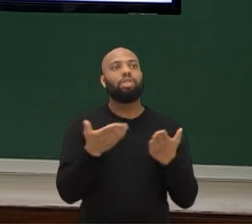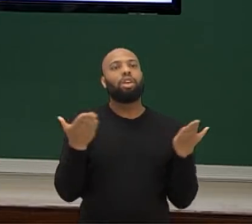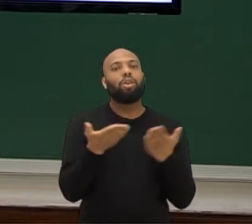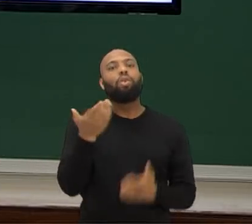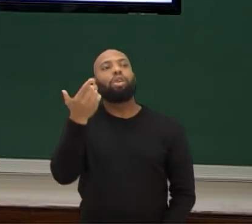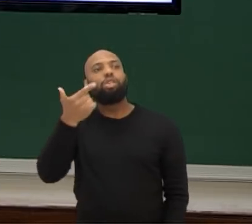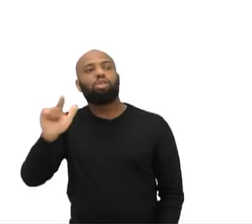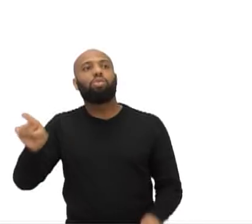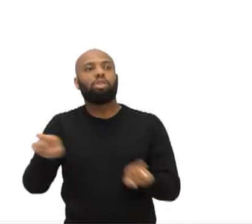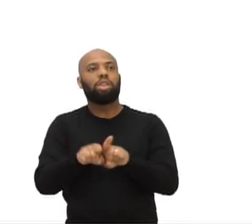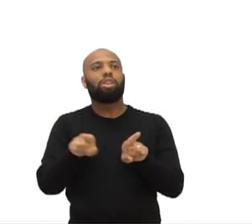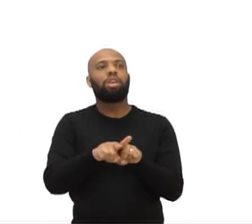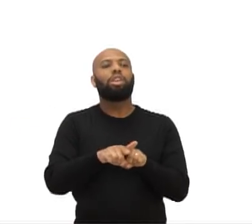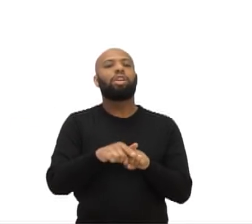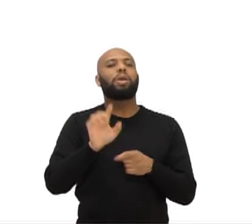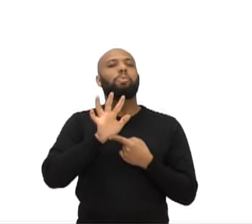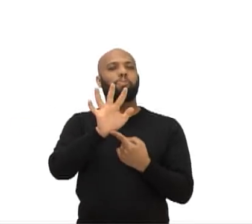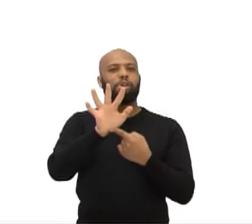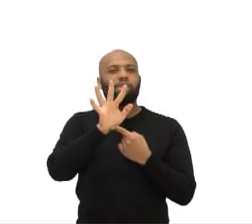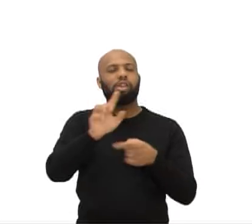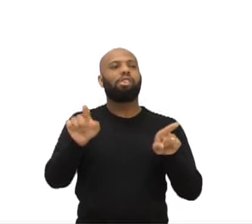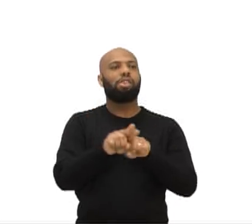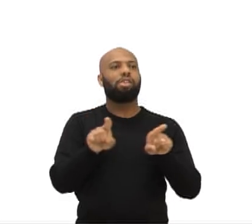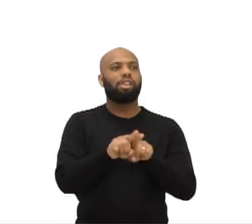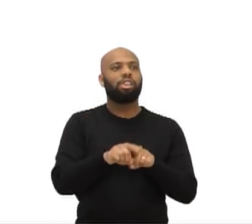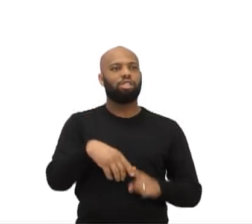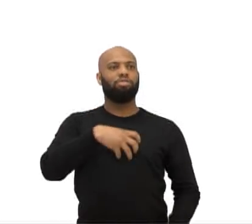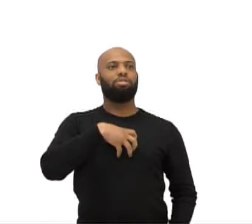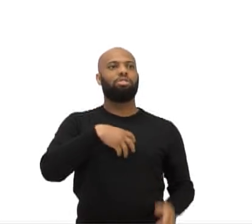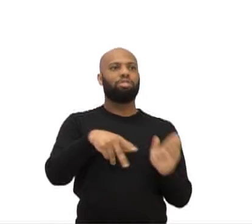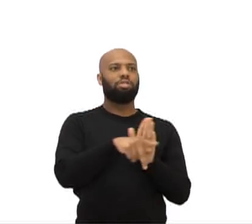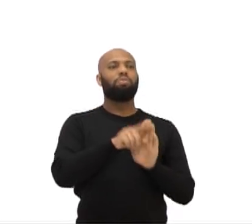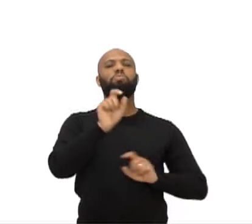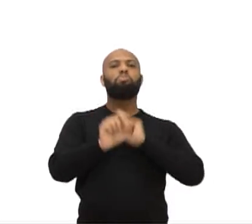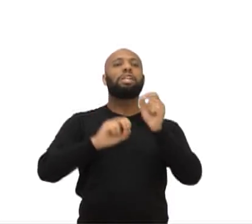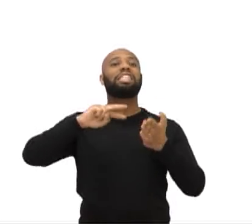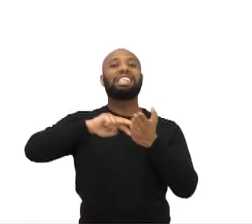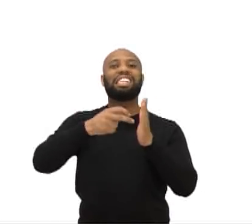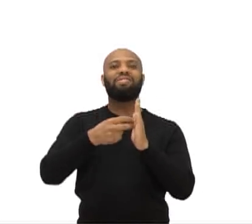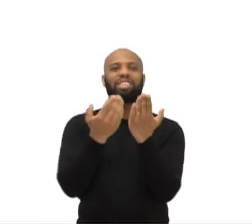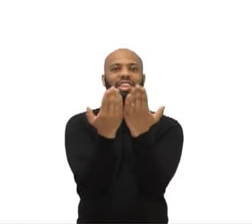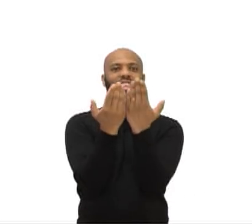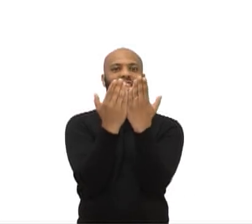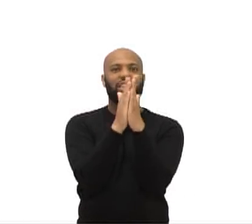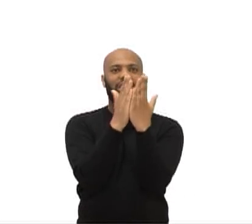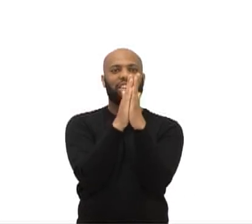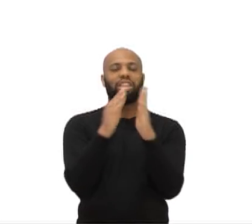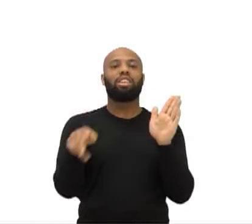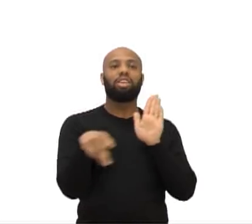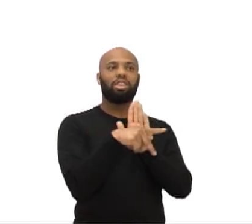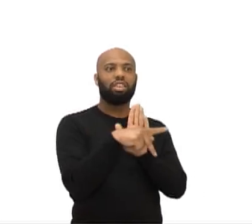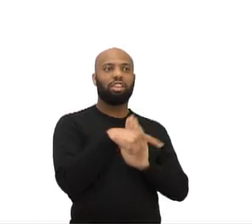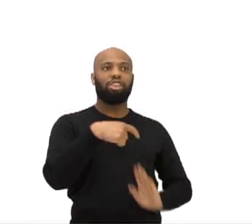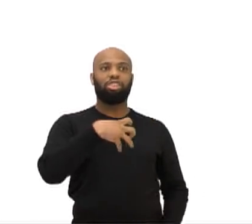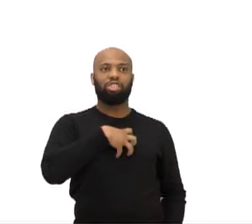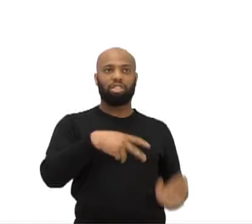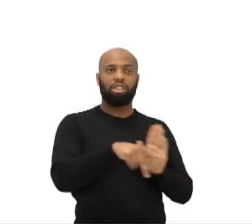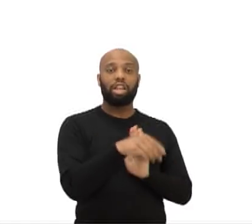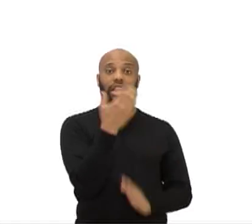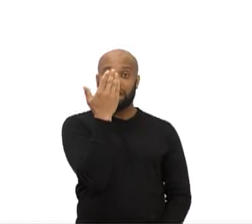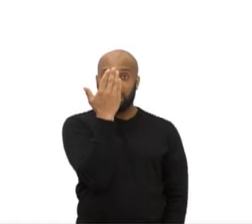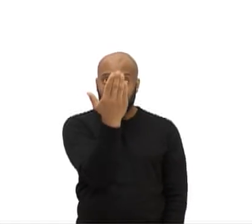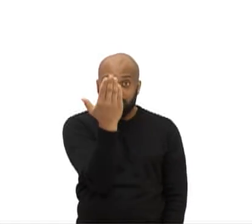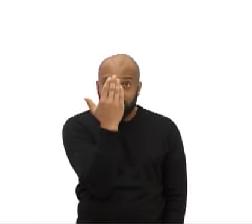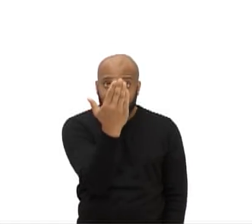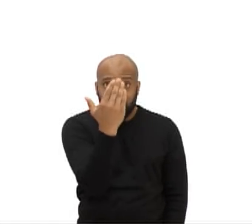Novamente aqui a animação para ilustrar a ideia de reflexão, que é o reflexo da